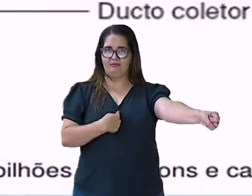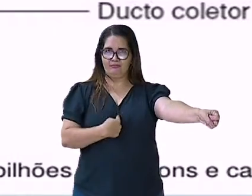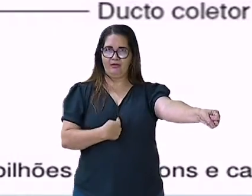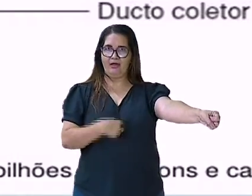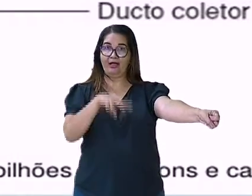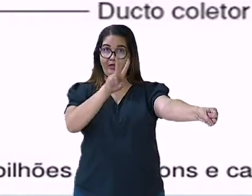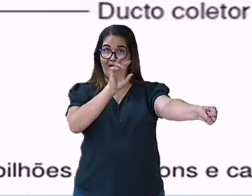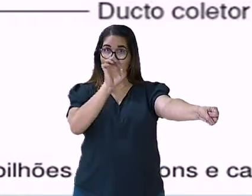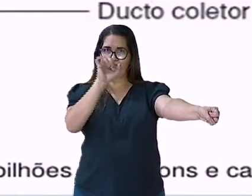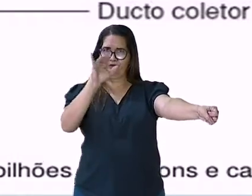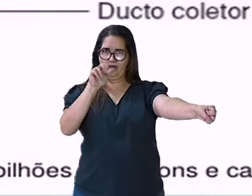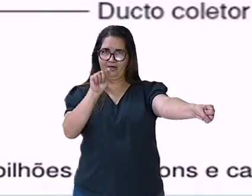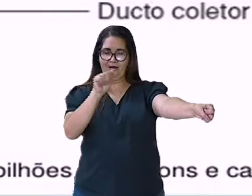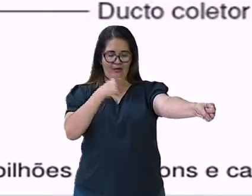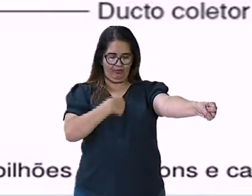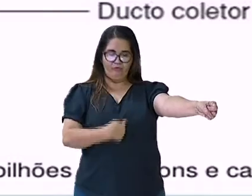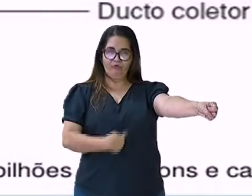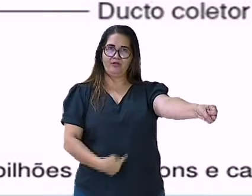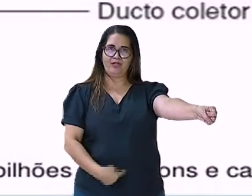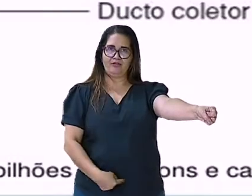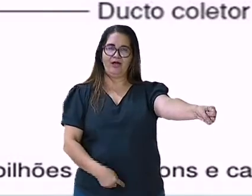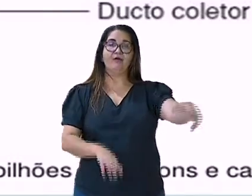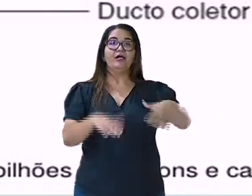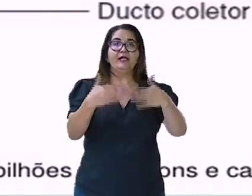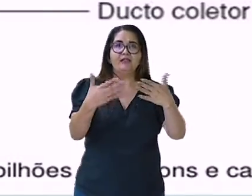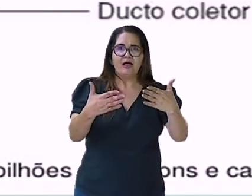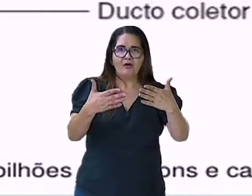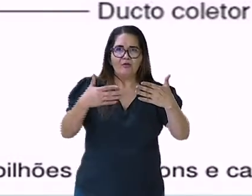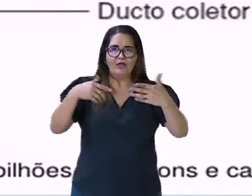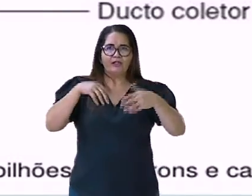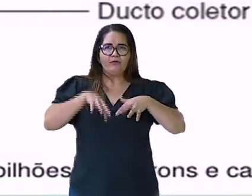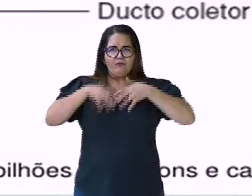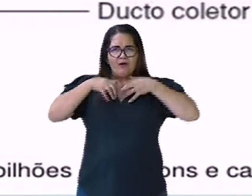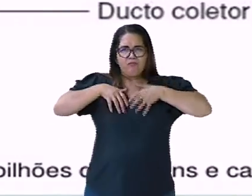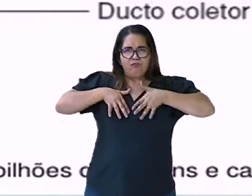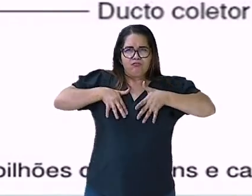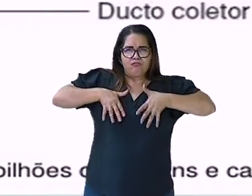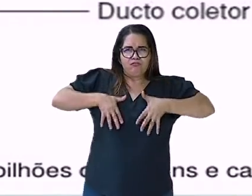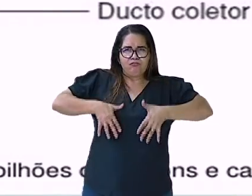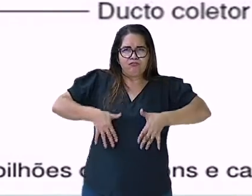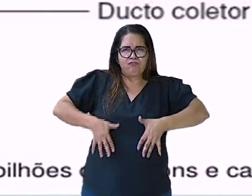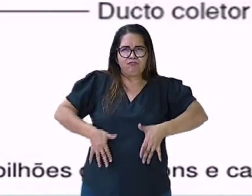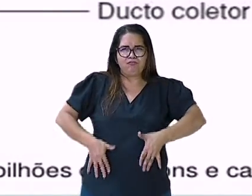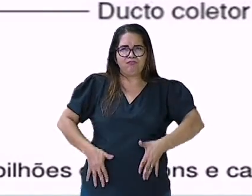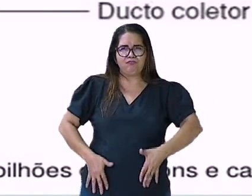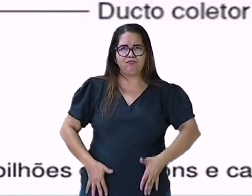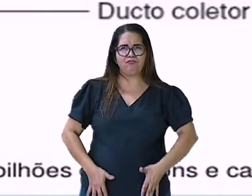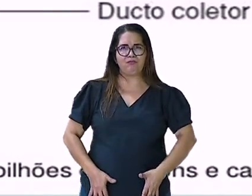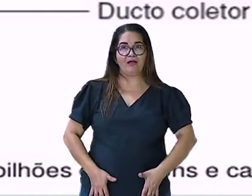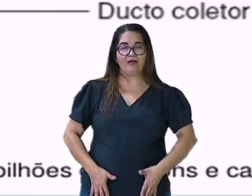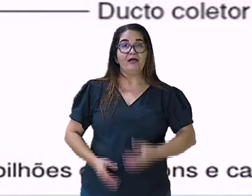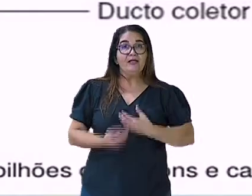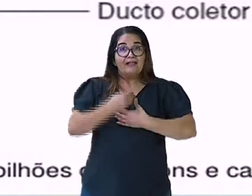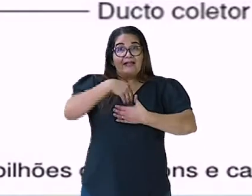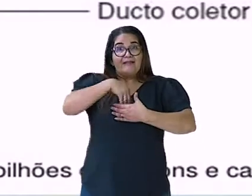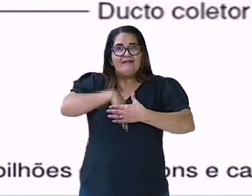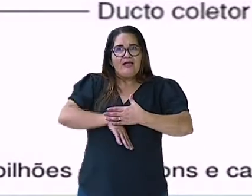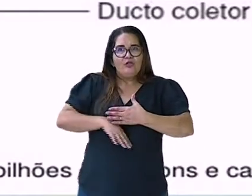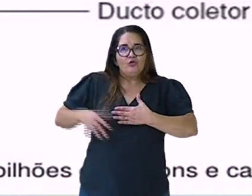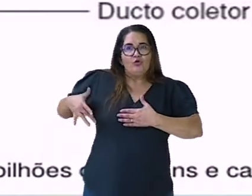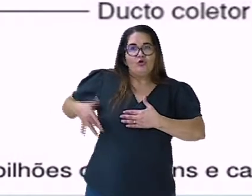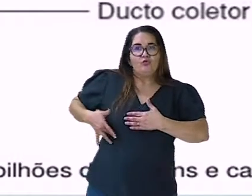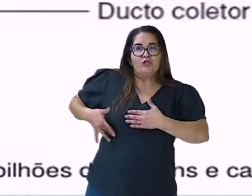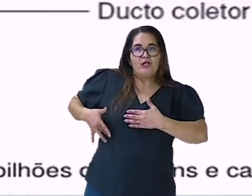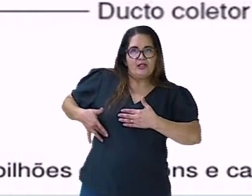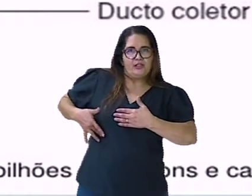entre 700 mil a 1.200.000 presentes dentro dos nossos rins. Eles fazem,